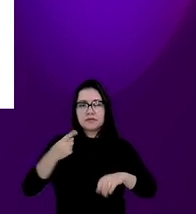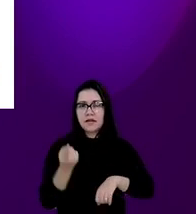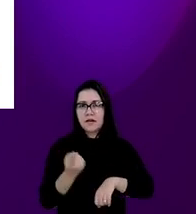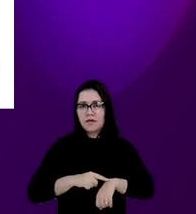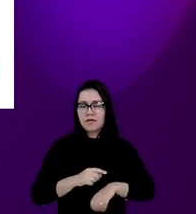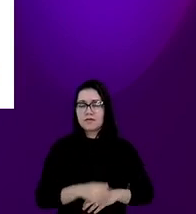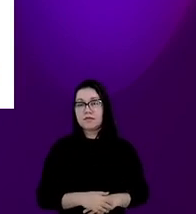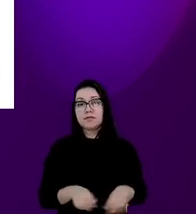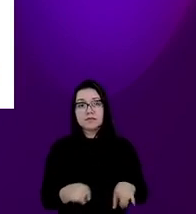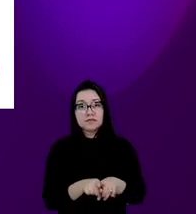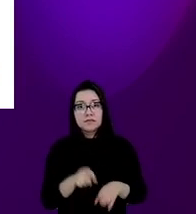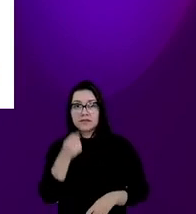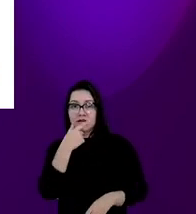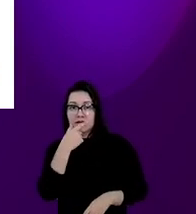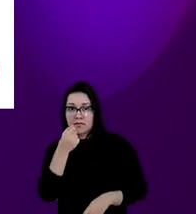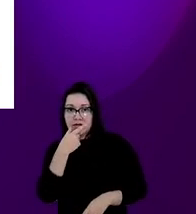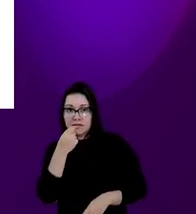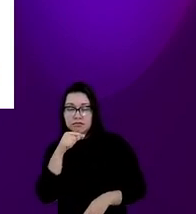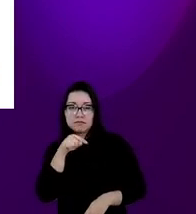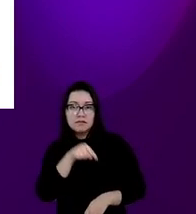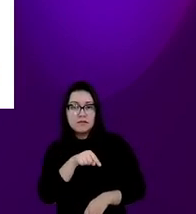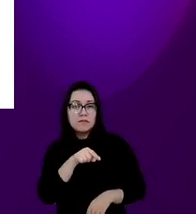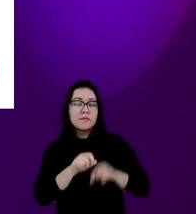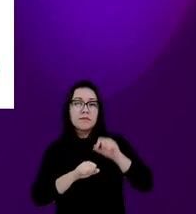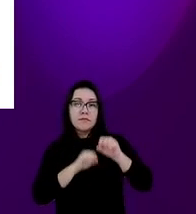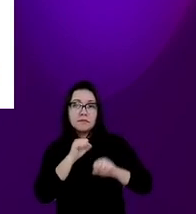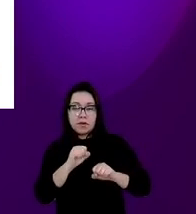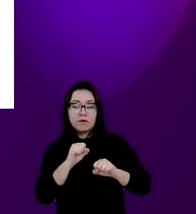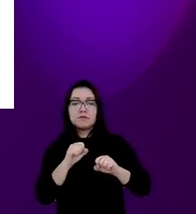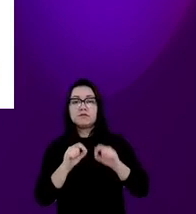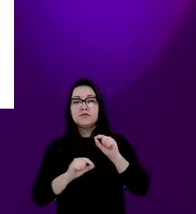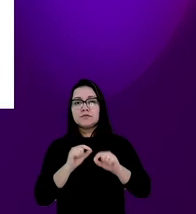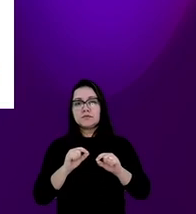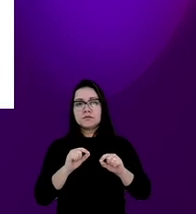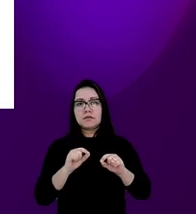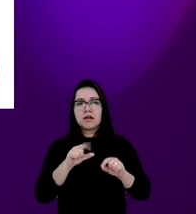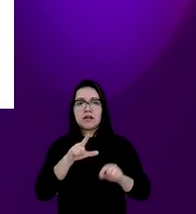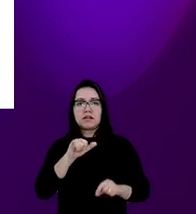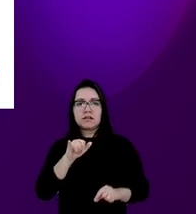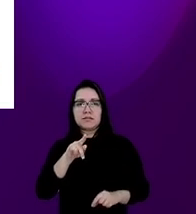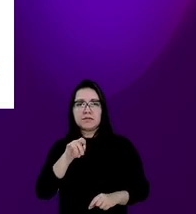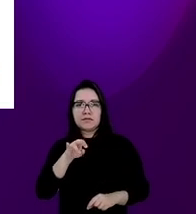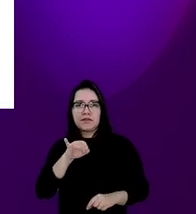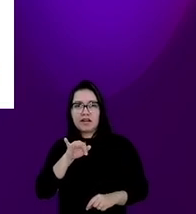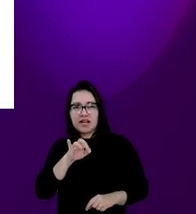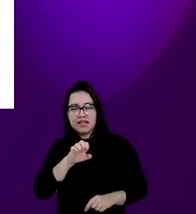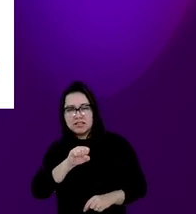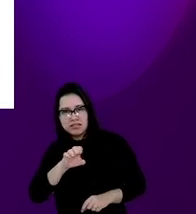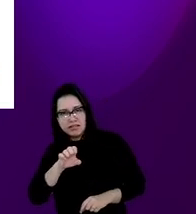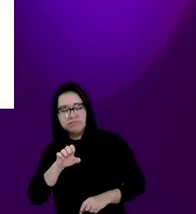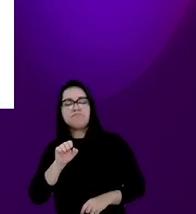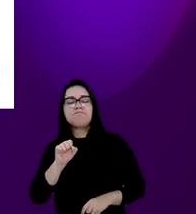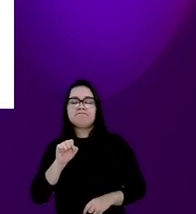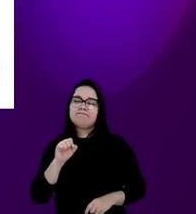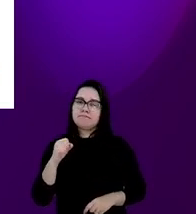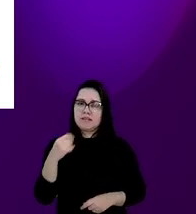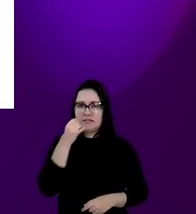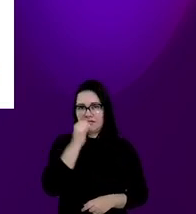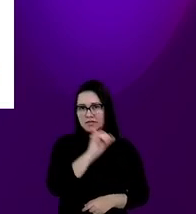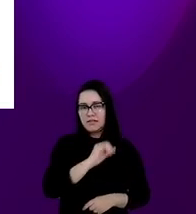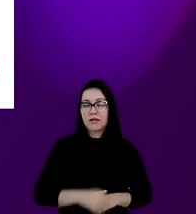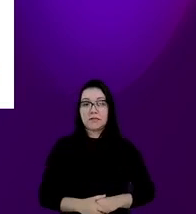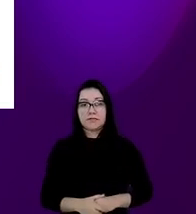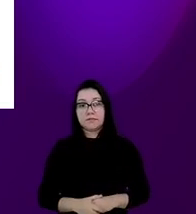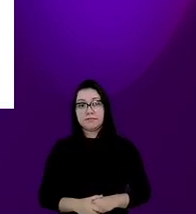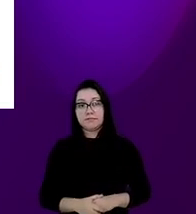as medicações que podem afetar a linfoferese. Por outro lado, o médico do